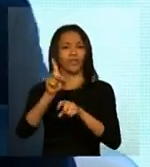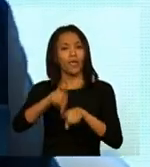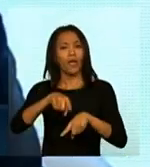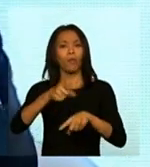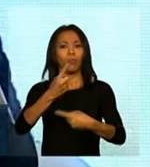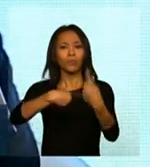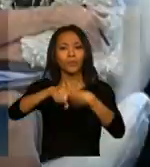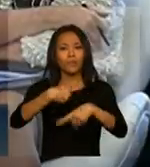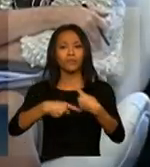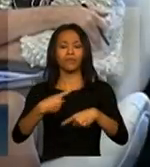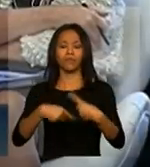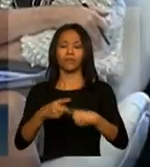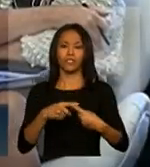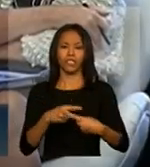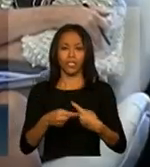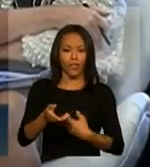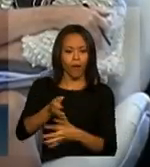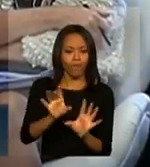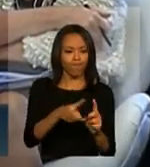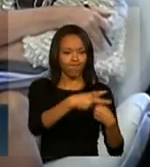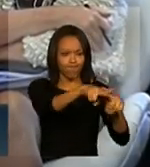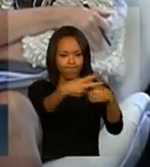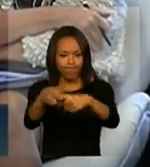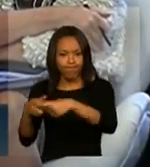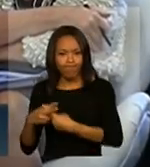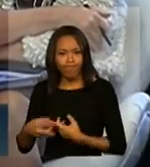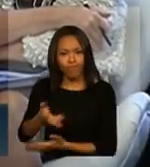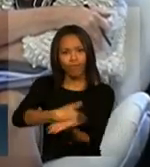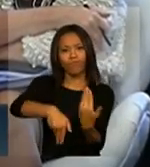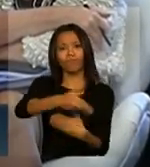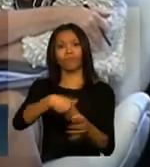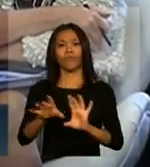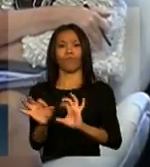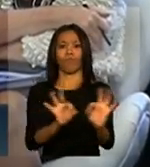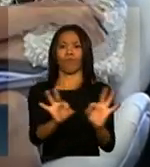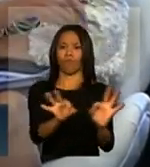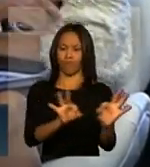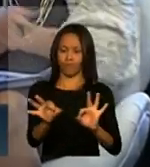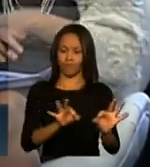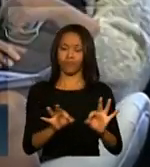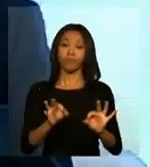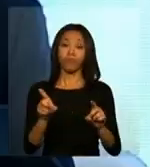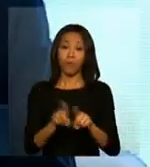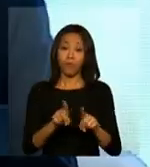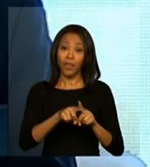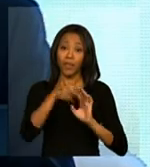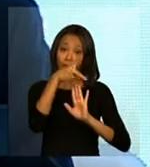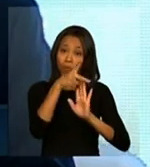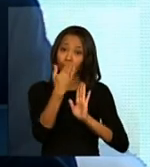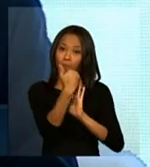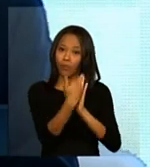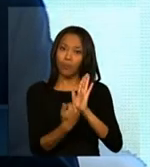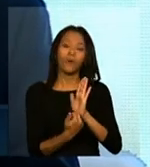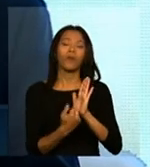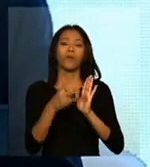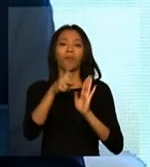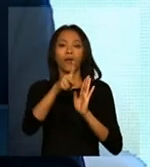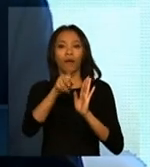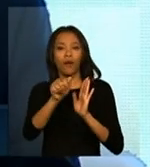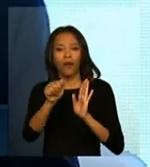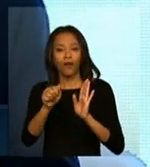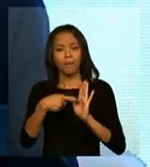profundamente estruturante para a agricultura familiar. Em primeiro lugar, porque ela viabiliza, como já falamos aqui e outros falaram,